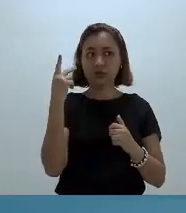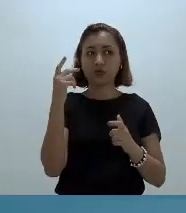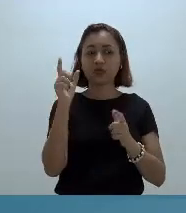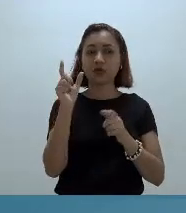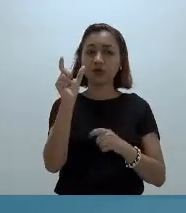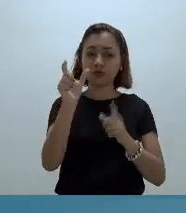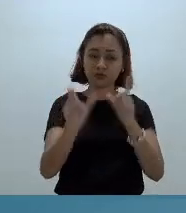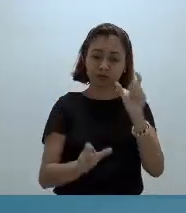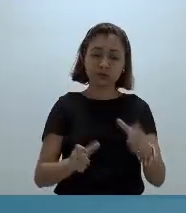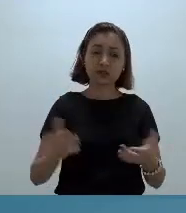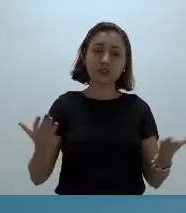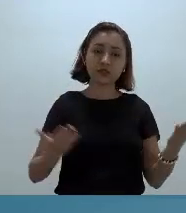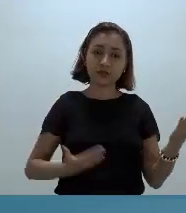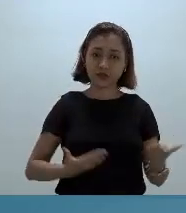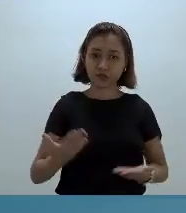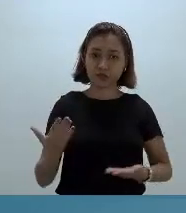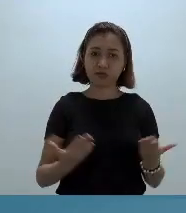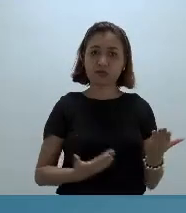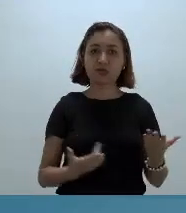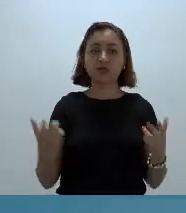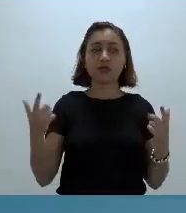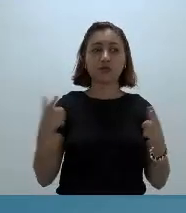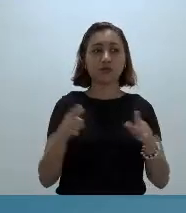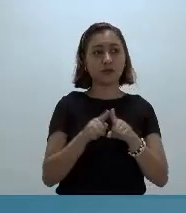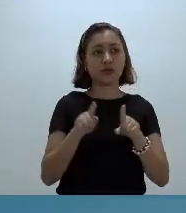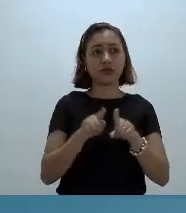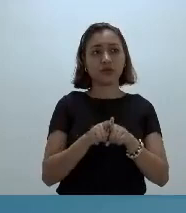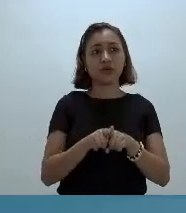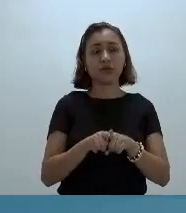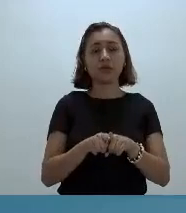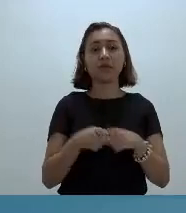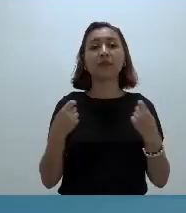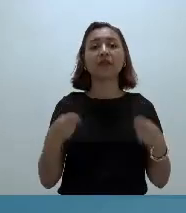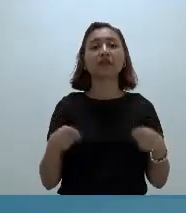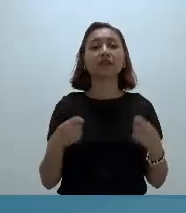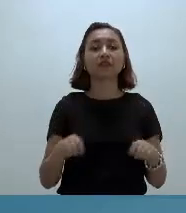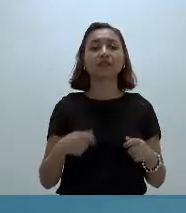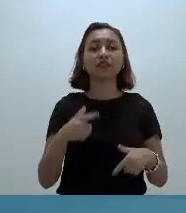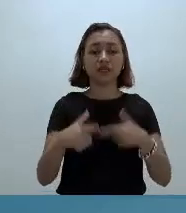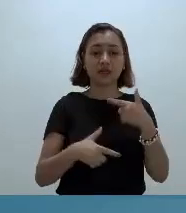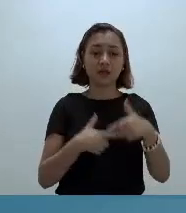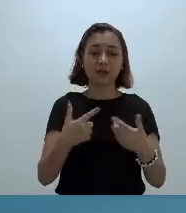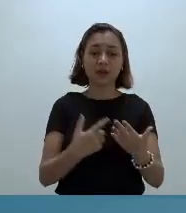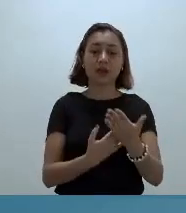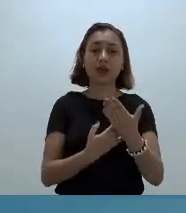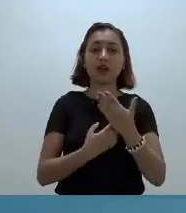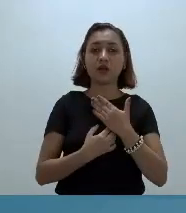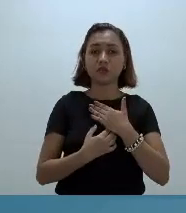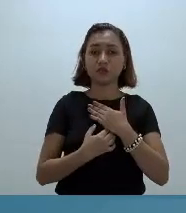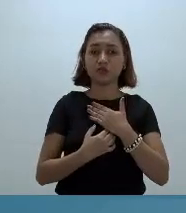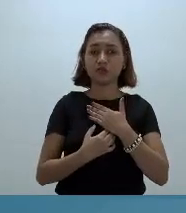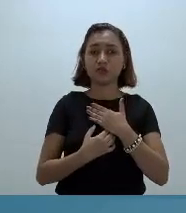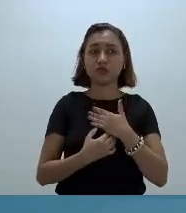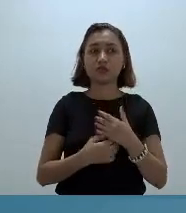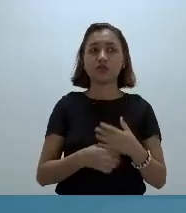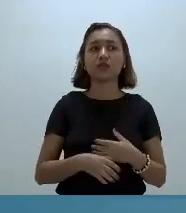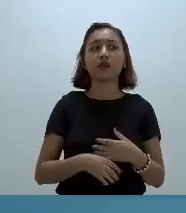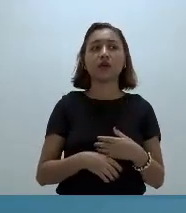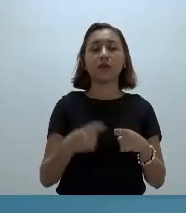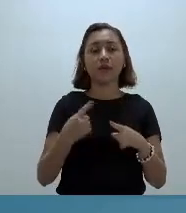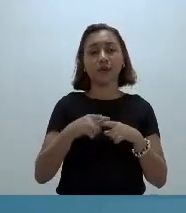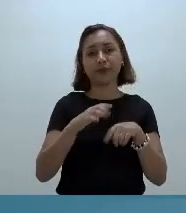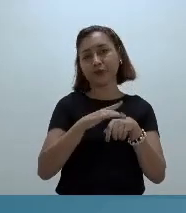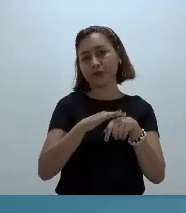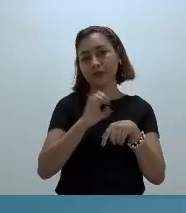em regime remoto e necessitem de condições especiais de trabalho, garantindo a continuidade da prestação de